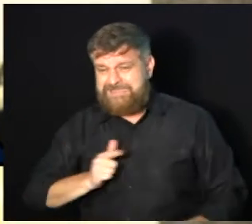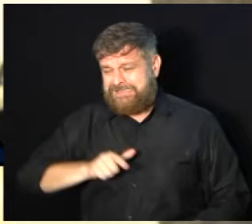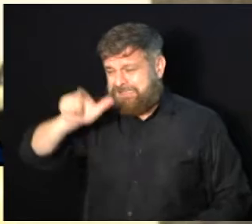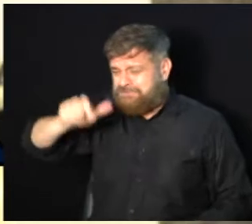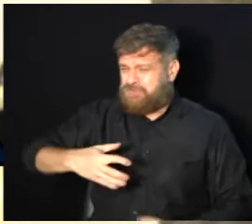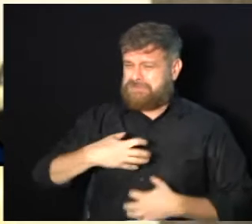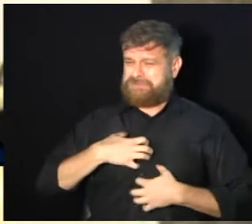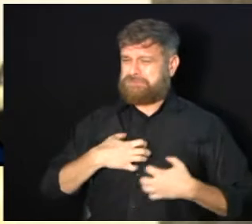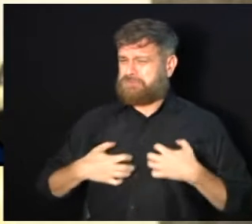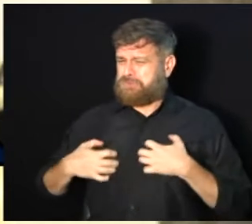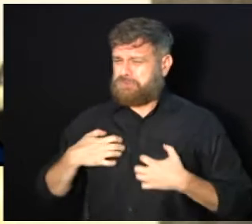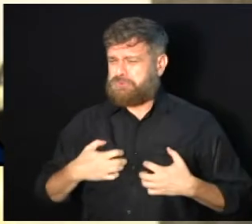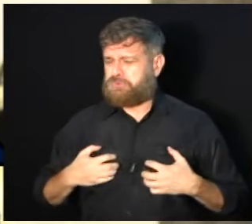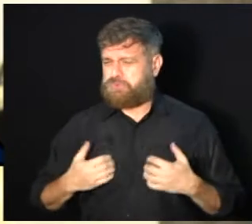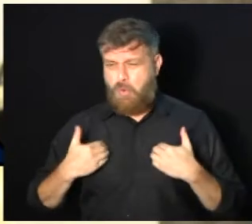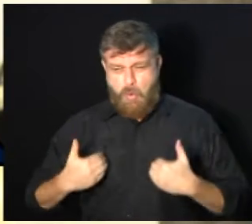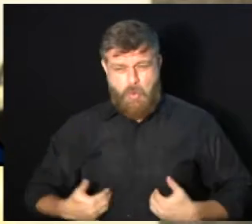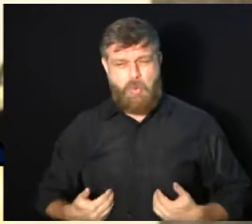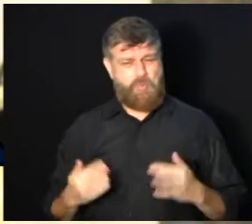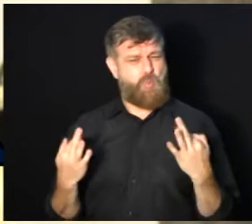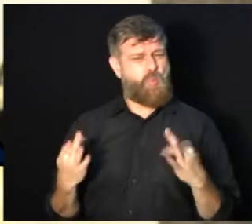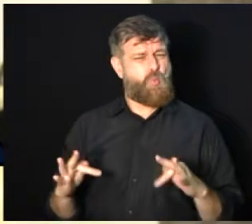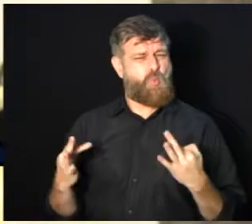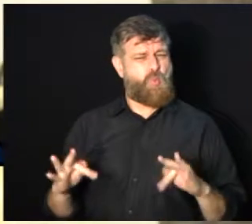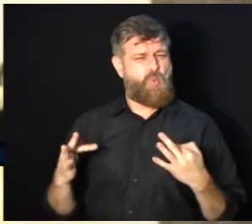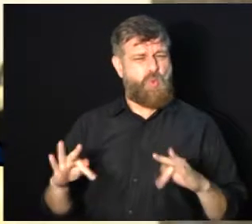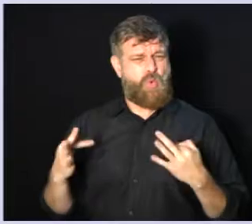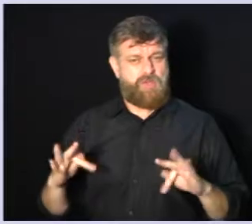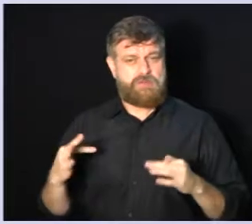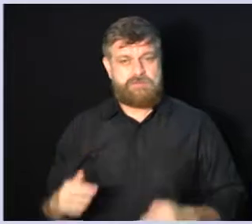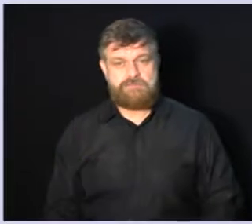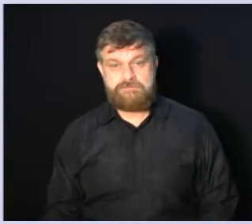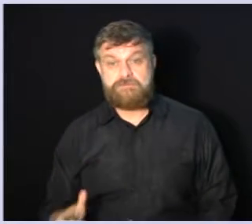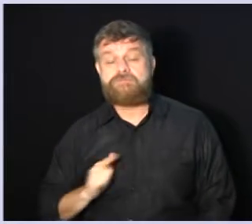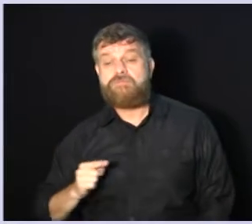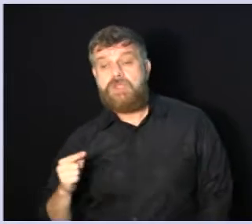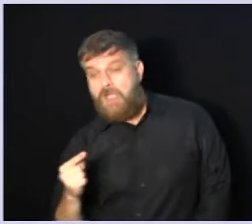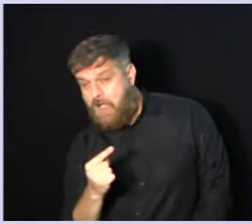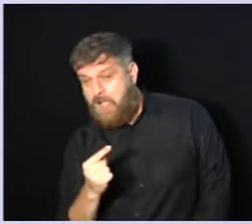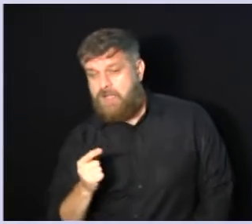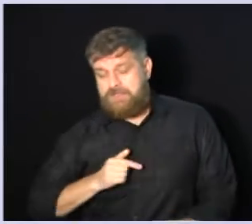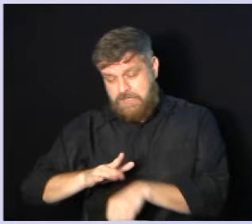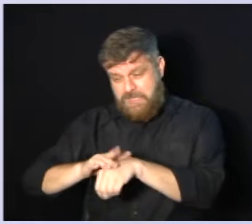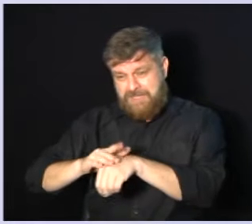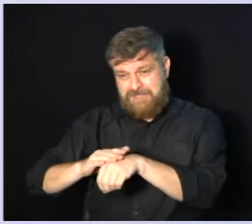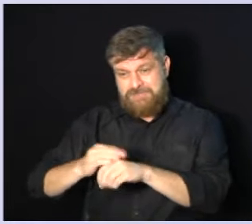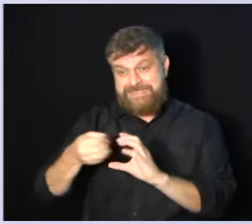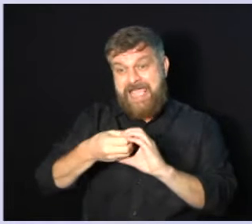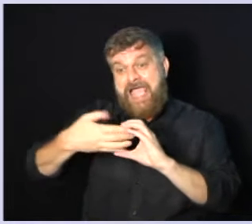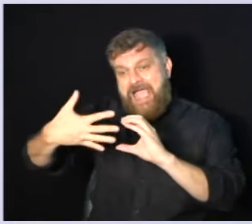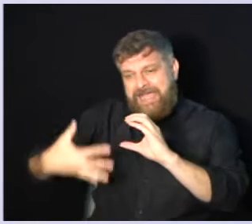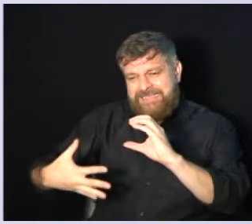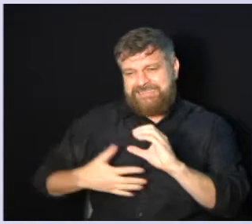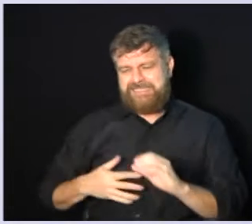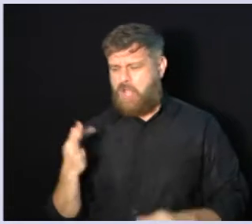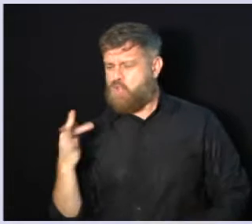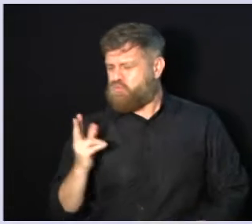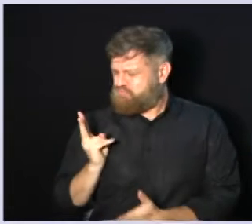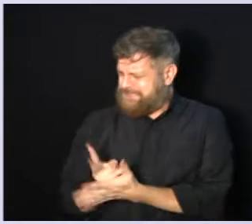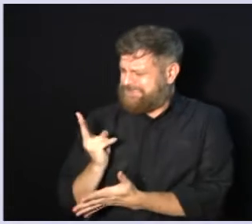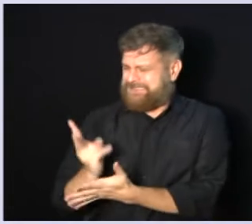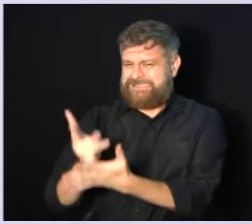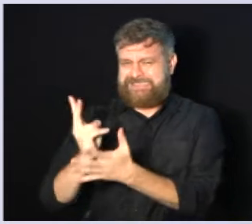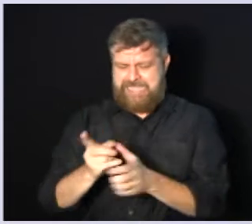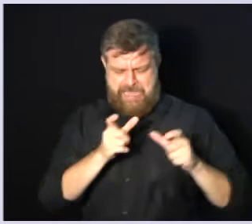fortes, nas pessoas que têm essa doença. A fibromialgia é caracterizada por dores crônicas em